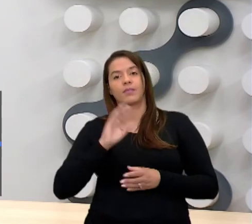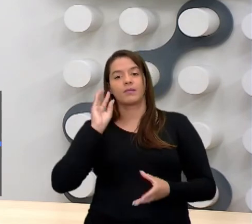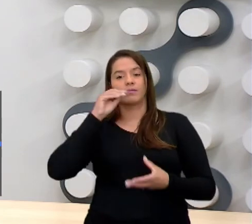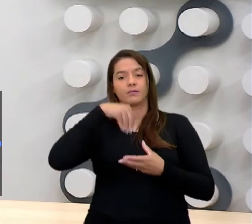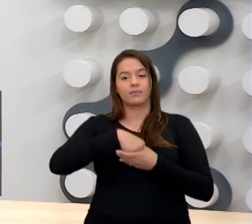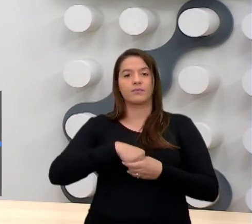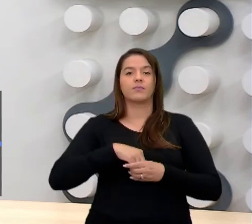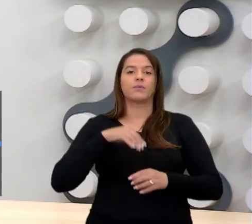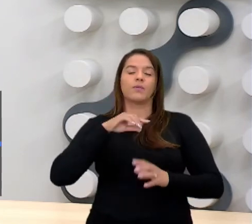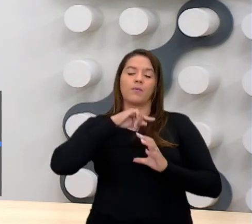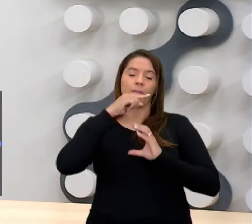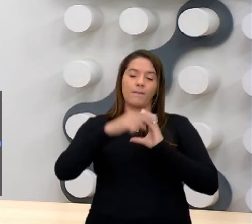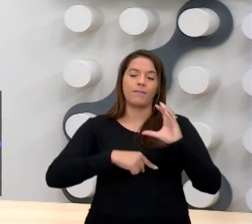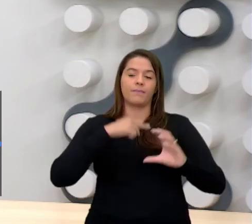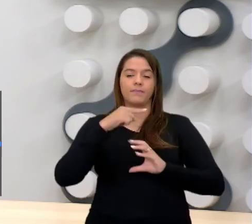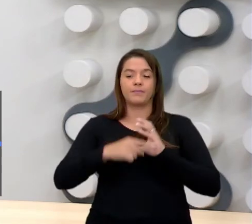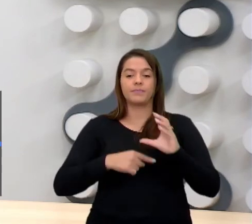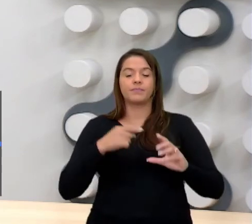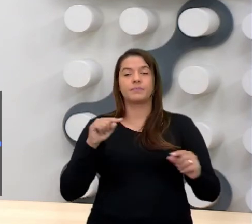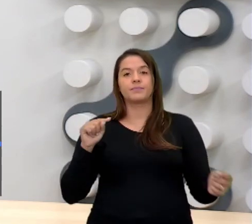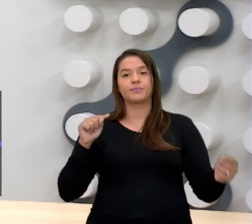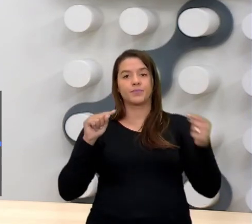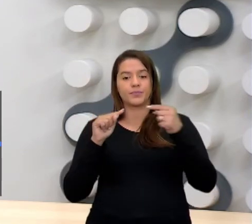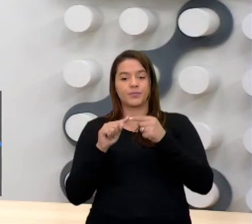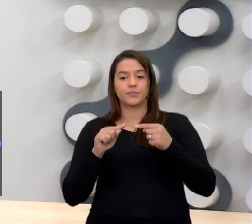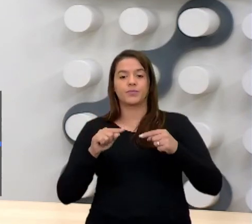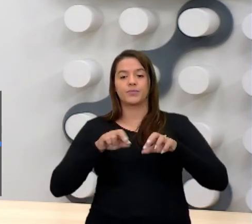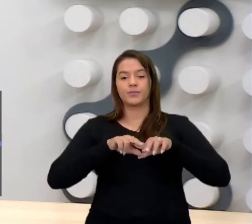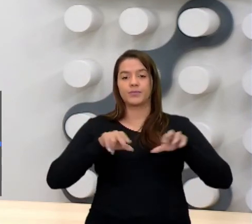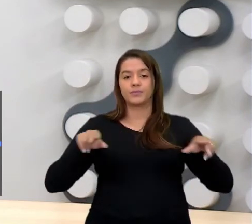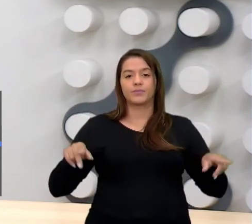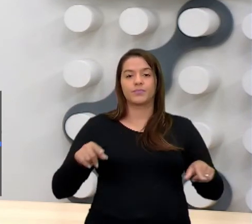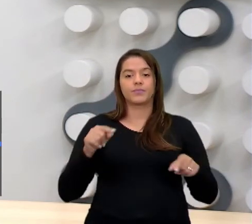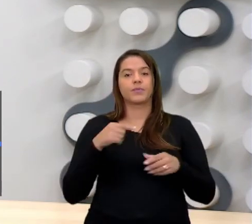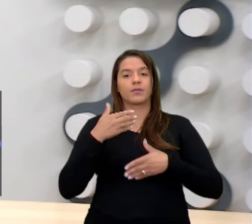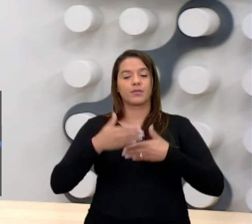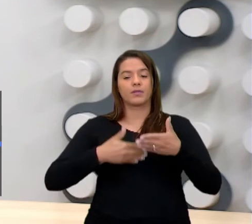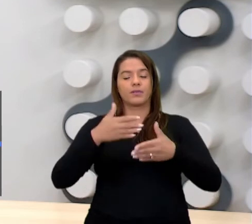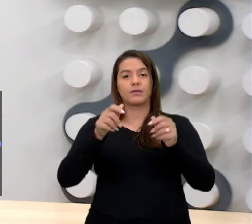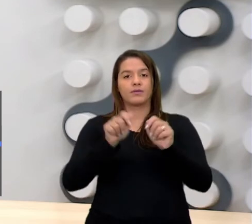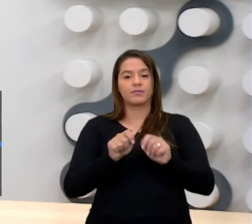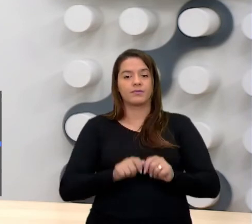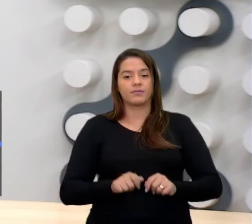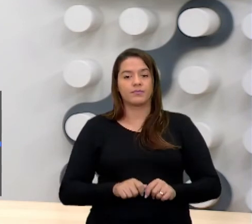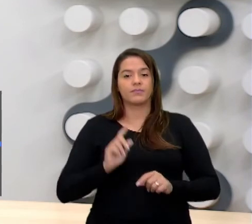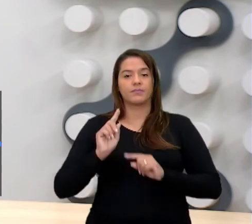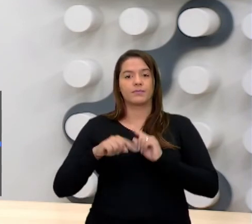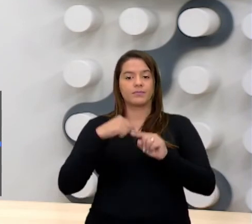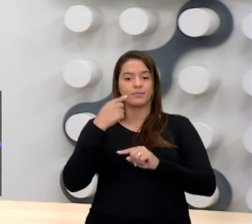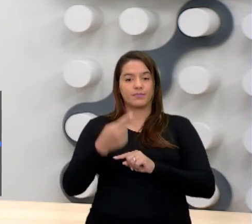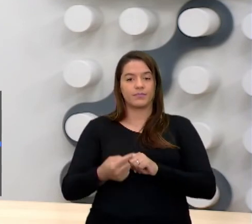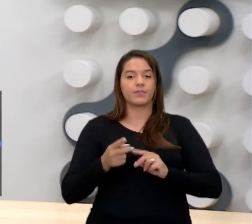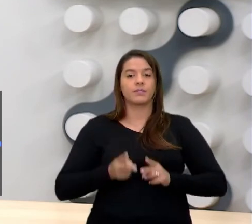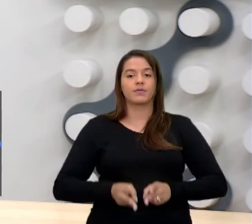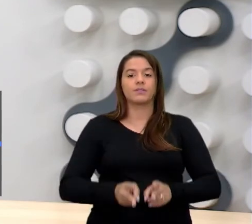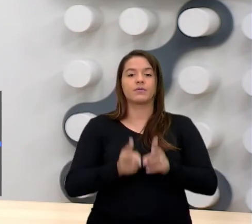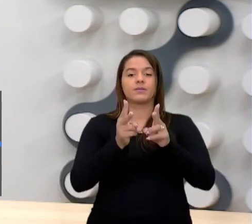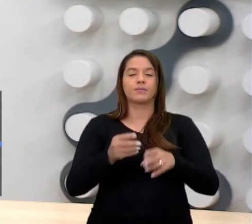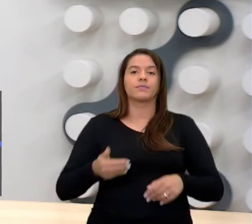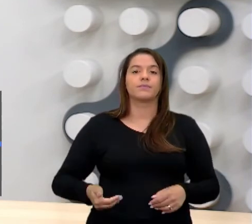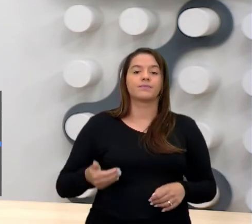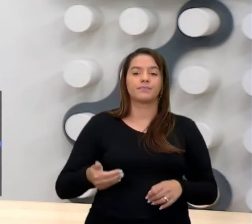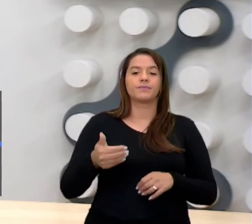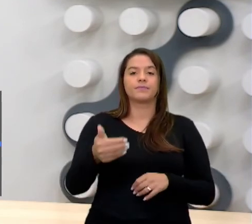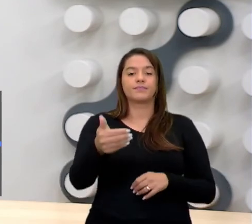do planeta, né? Nessa relação aí que se vai se formando aí, para depois a gente dar sequência,